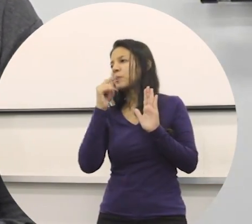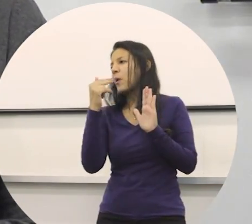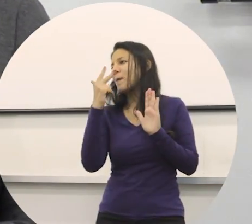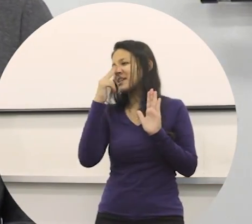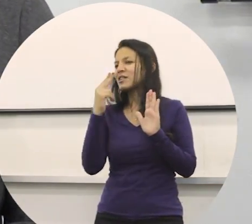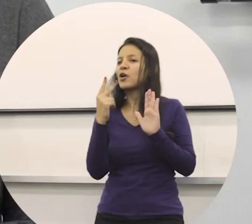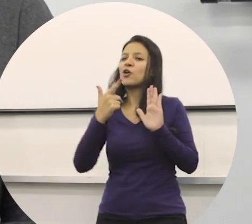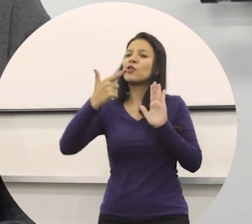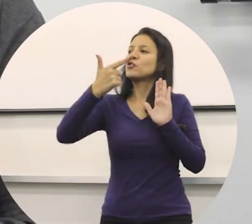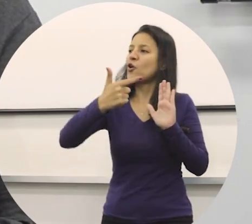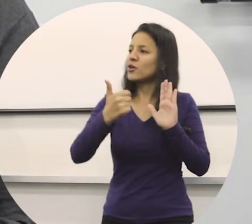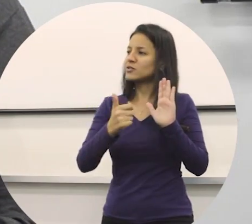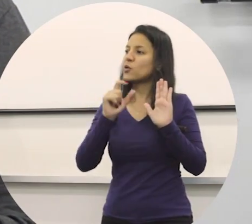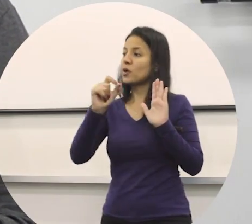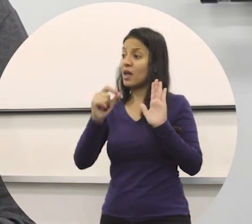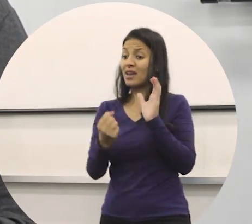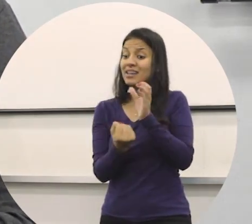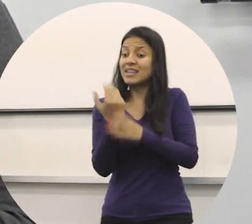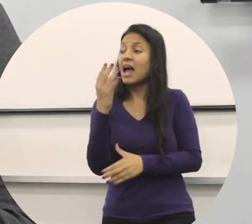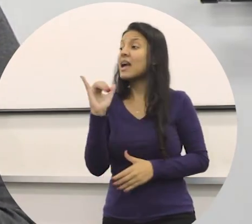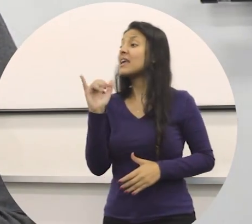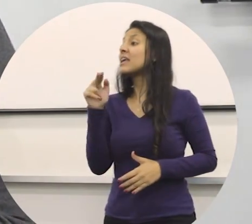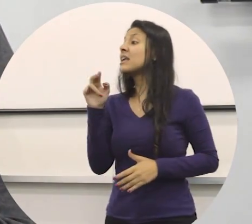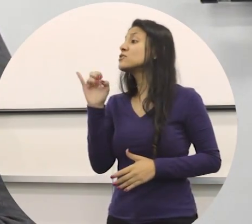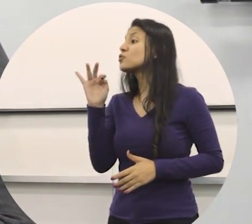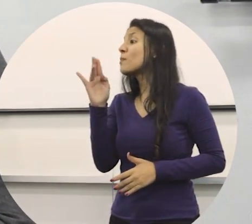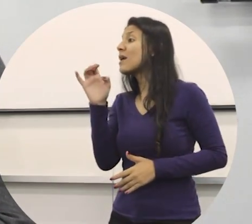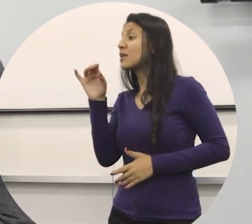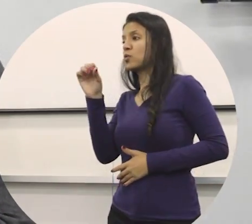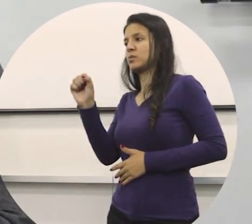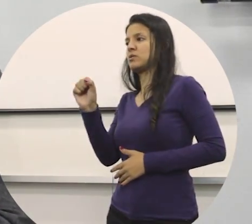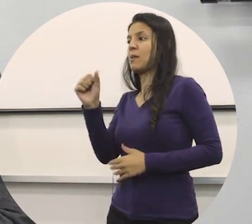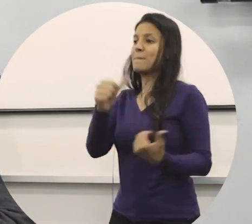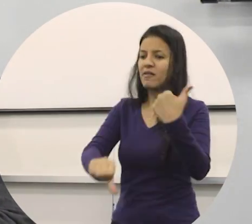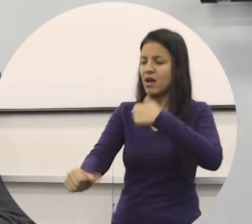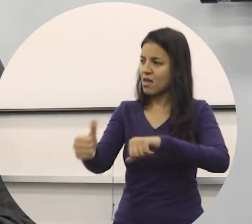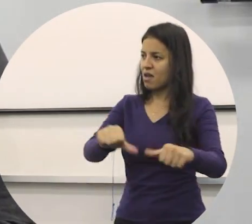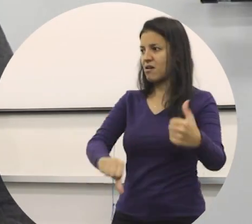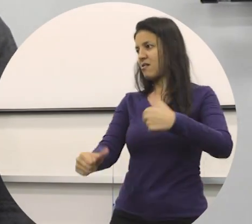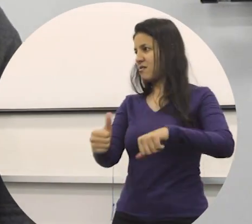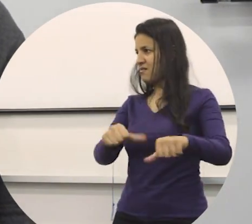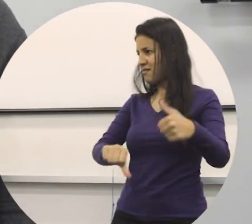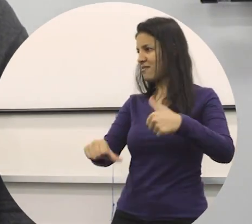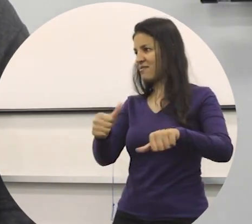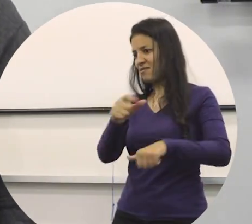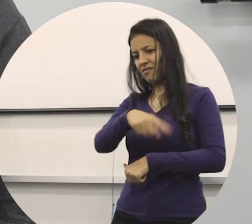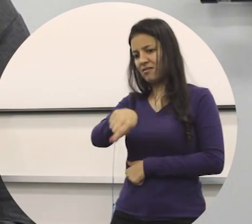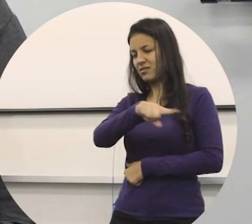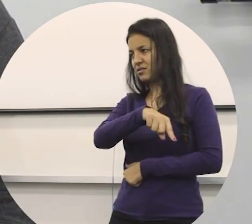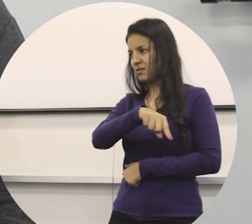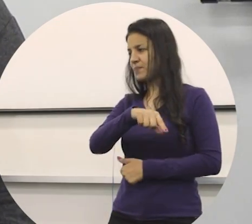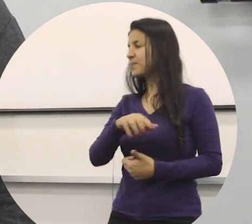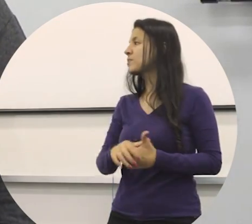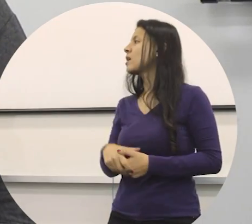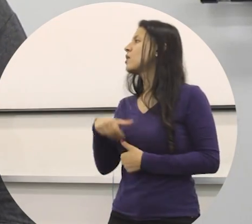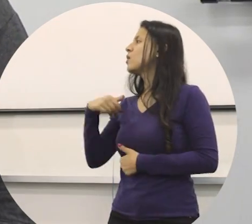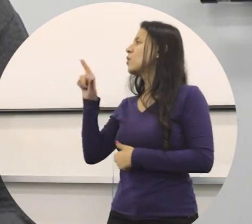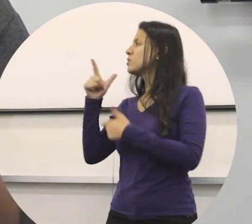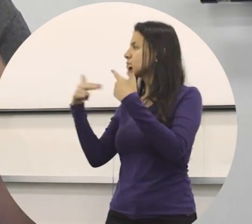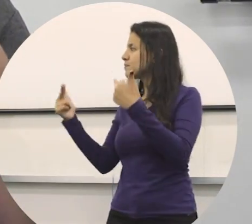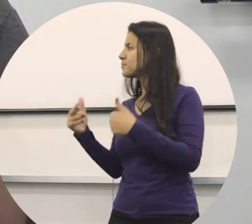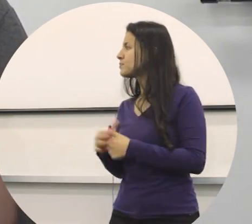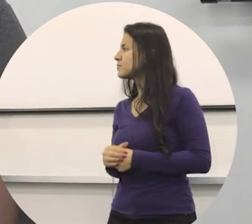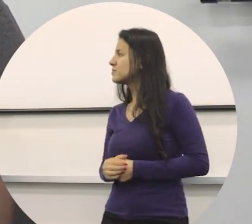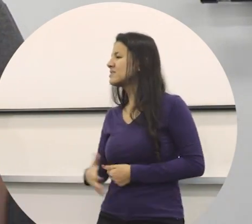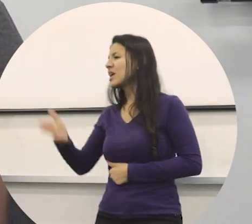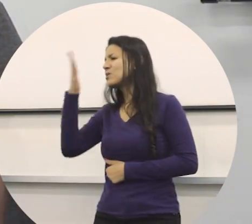que é a criação de instrumentos adequados para a avaliação desses alunos. Outra coisa, eu